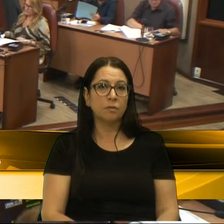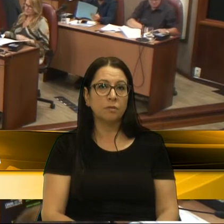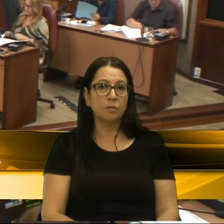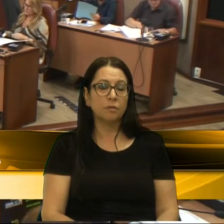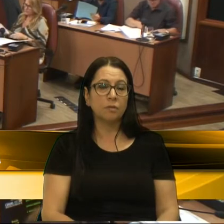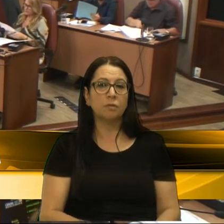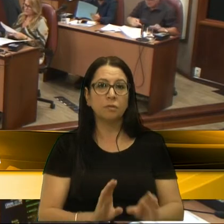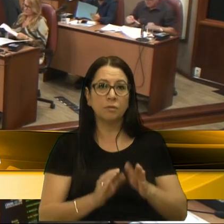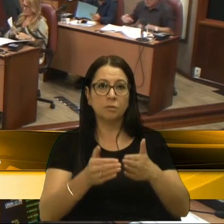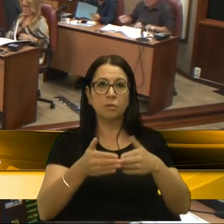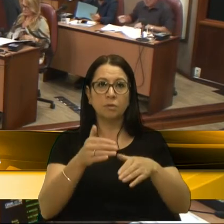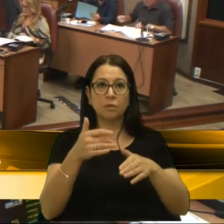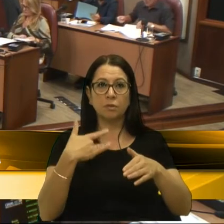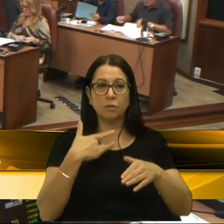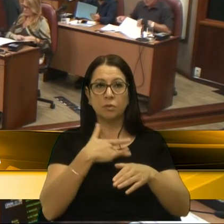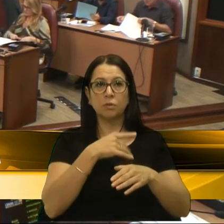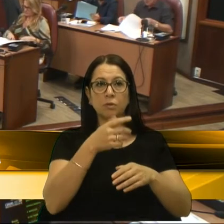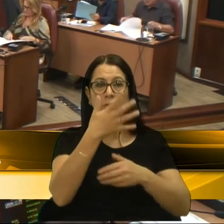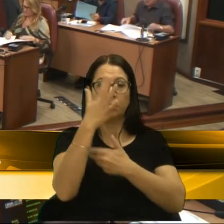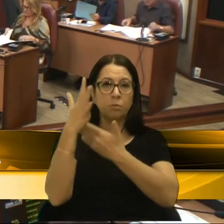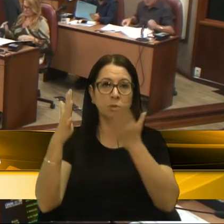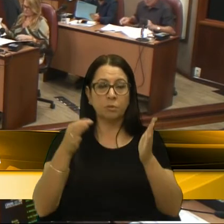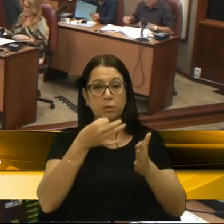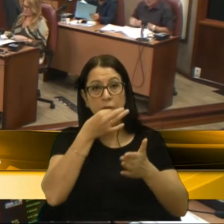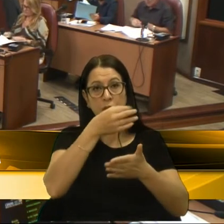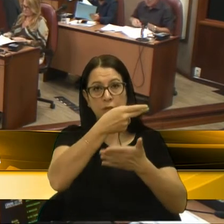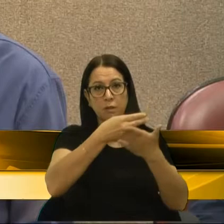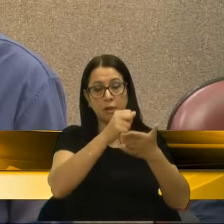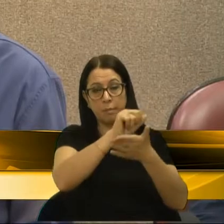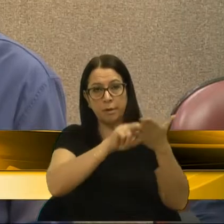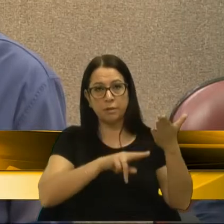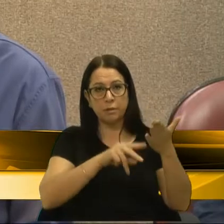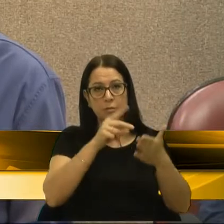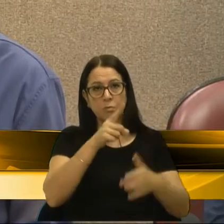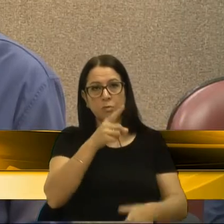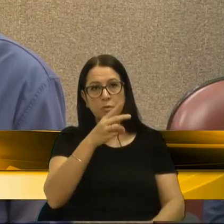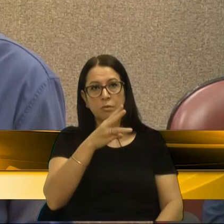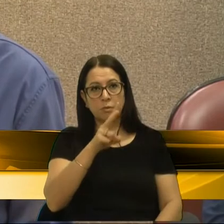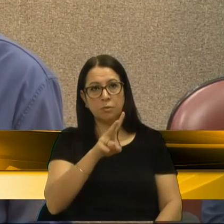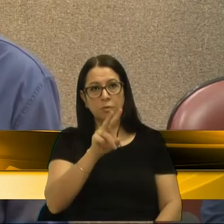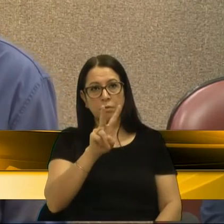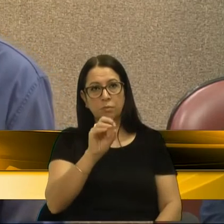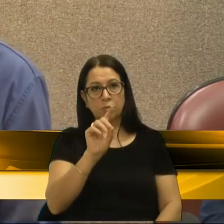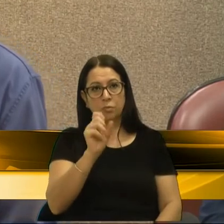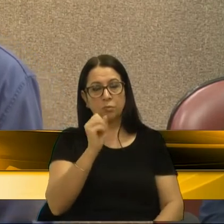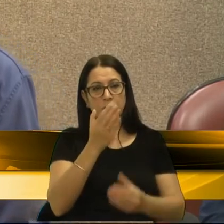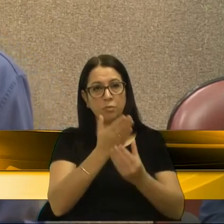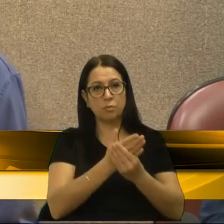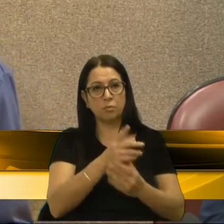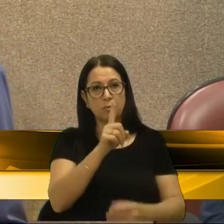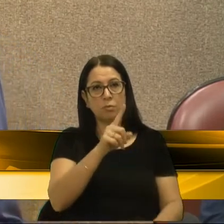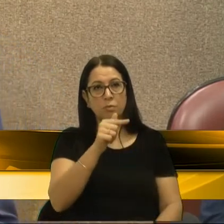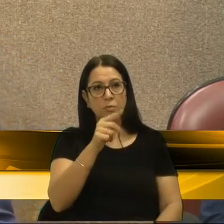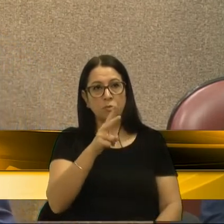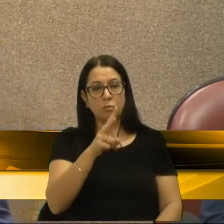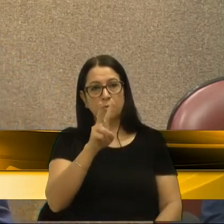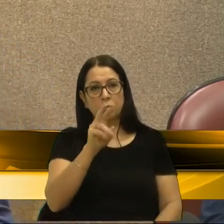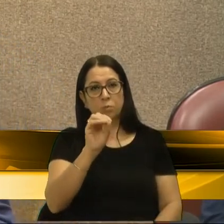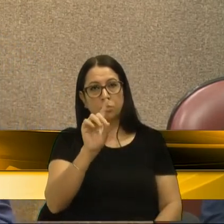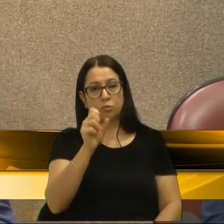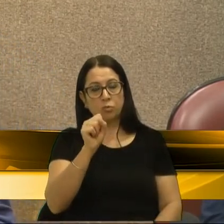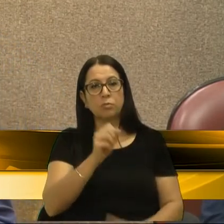A Comissão de Saúde e Meio Ambiente recebe para análise e parecer o projeto de lei 132/2018, contido no processo